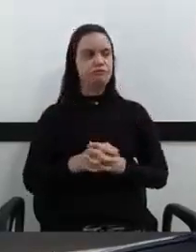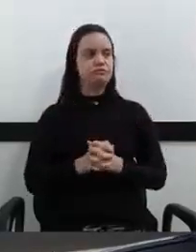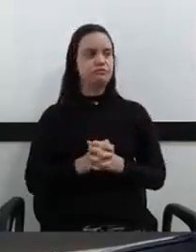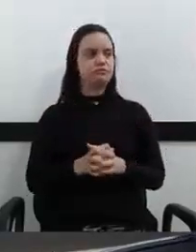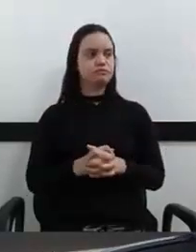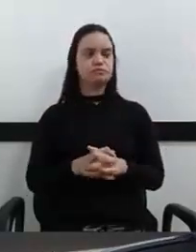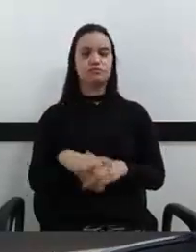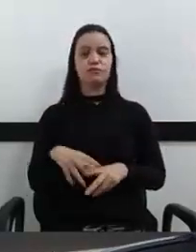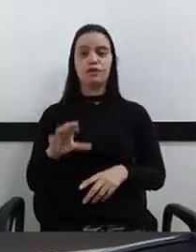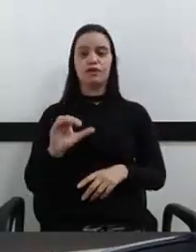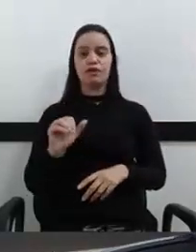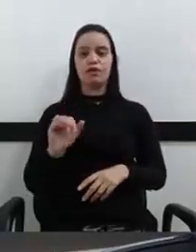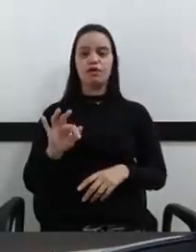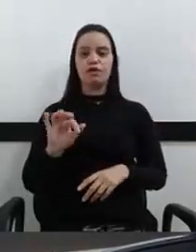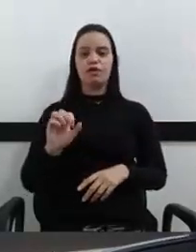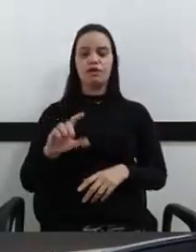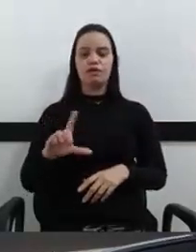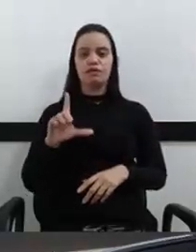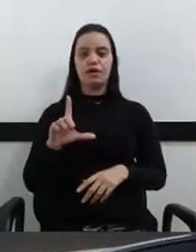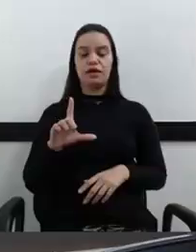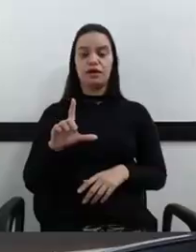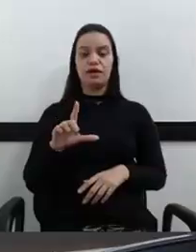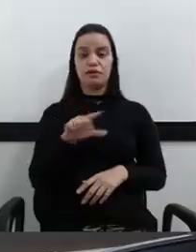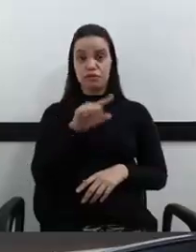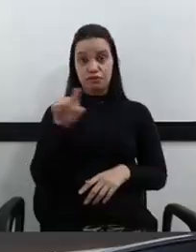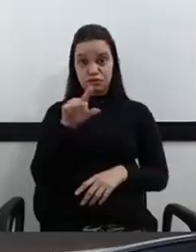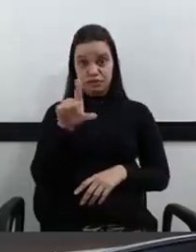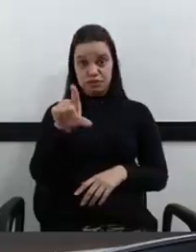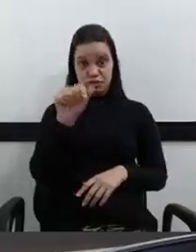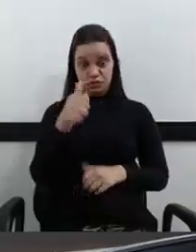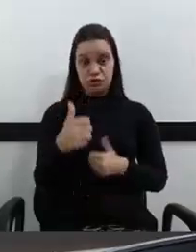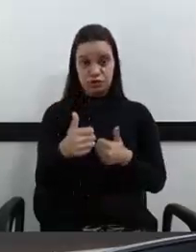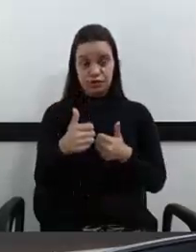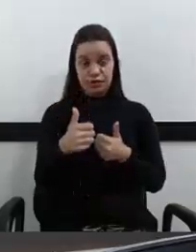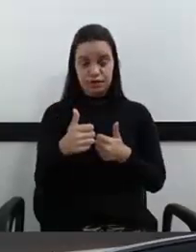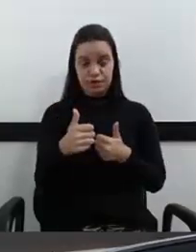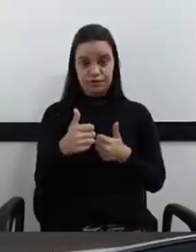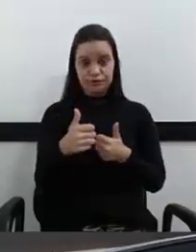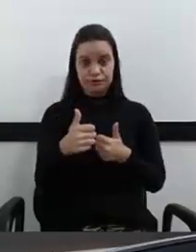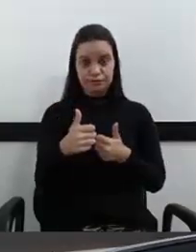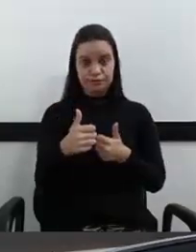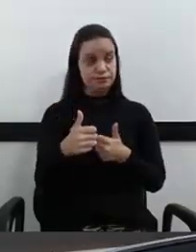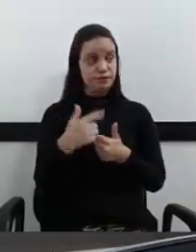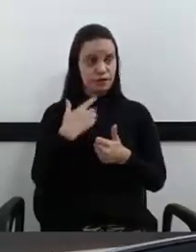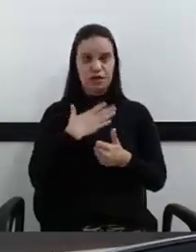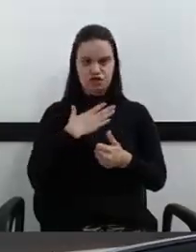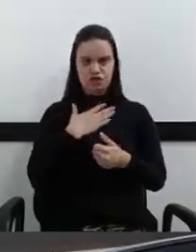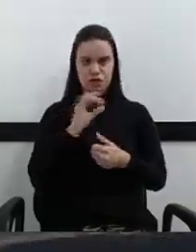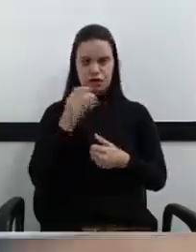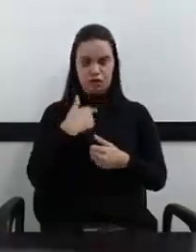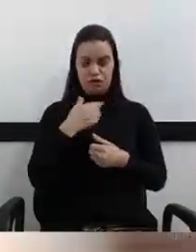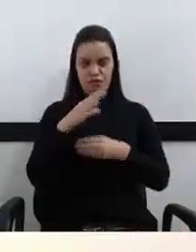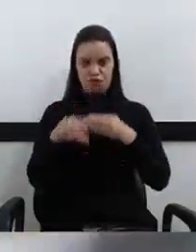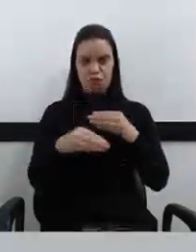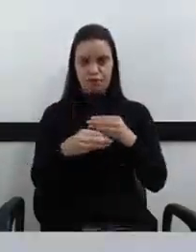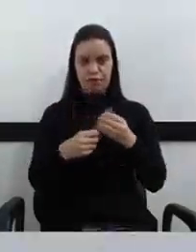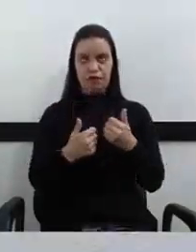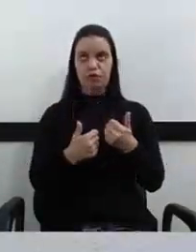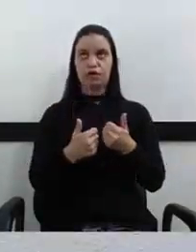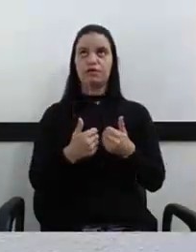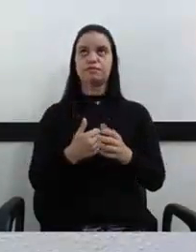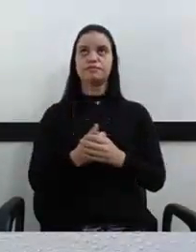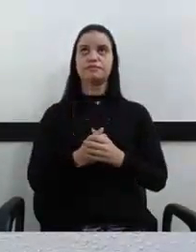conselheiro Rafael Camarão seja preservada e a posição de vossas excelências sejam preservadas. Eu não tenho nenhum problema. Só para que a gente possa avançar. Sim, vamos colocar em votação,